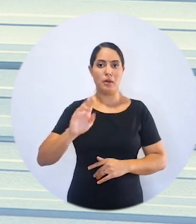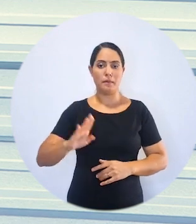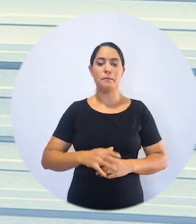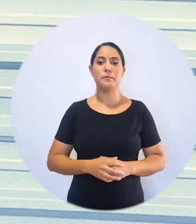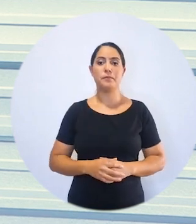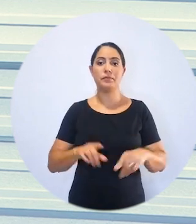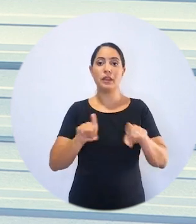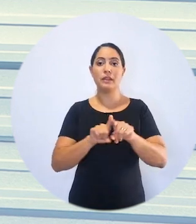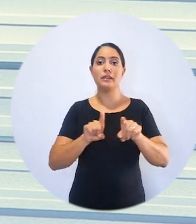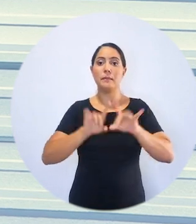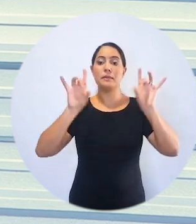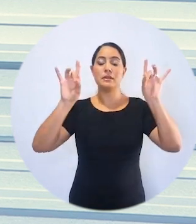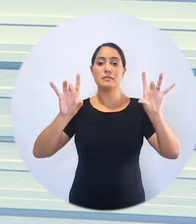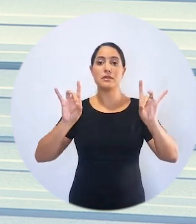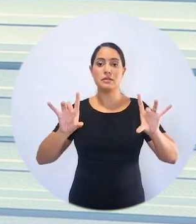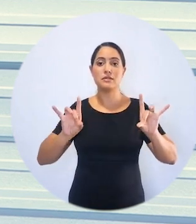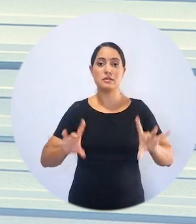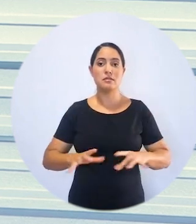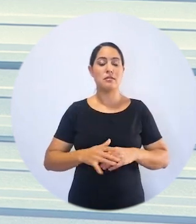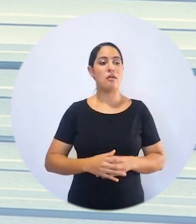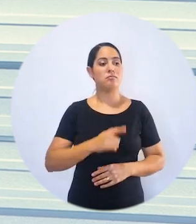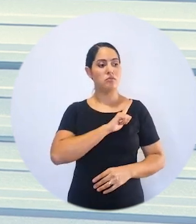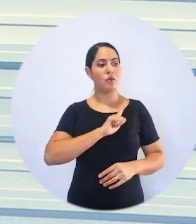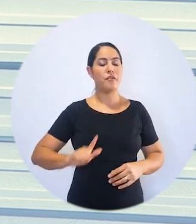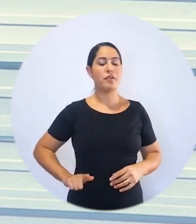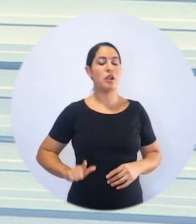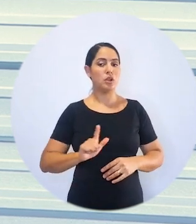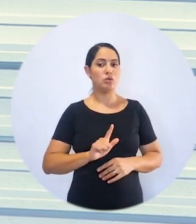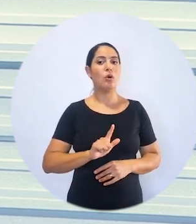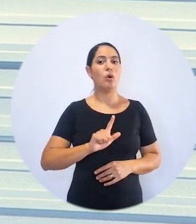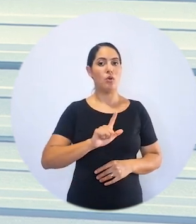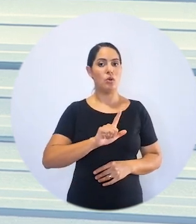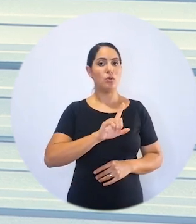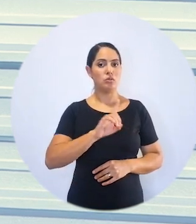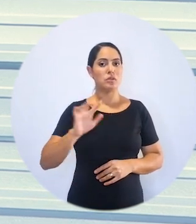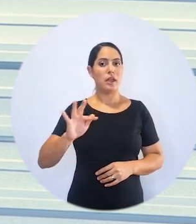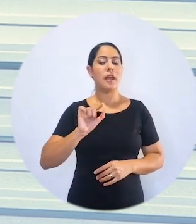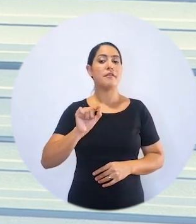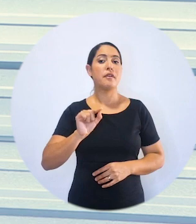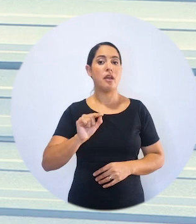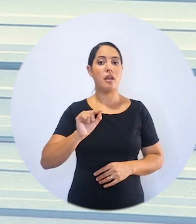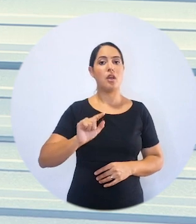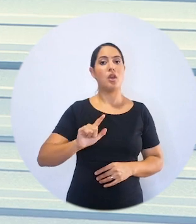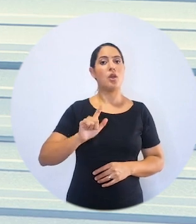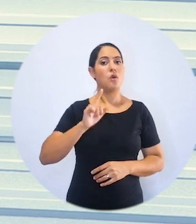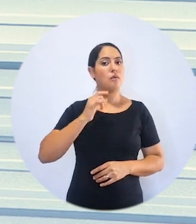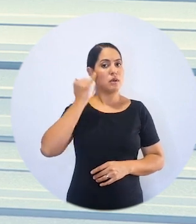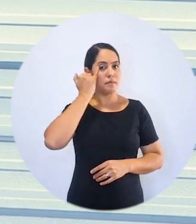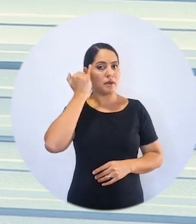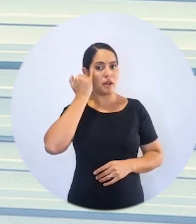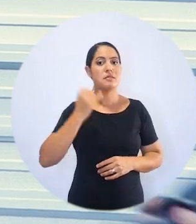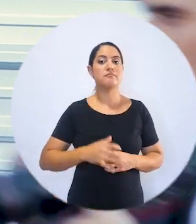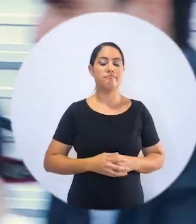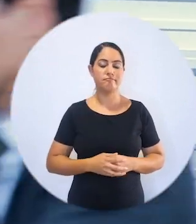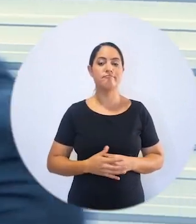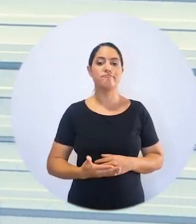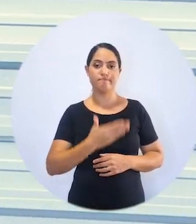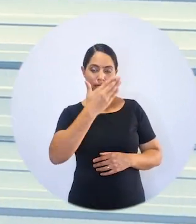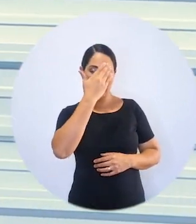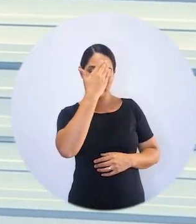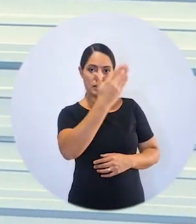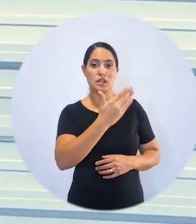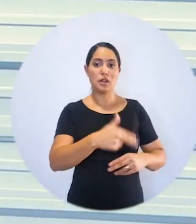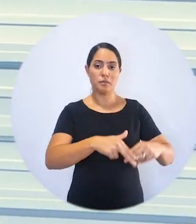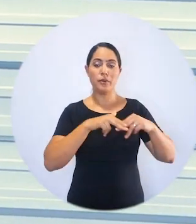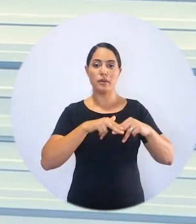fosse feito em prol da preservação de nossa sede. Faço uma menção especial ao governador do Distrito Federal,